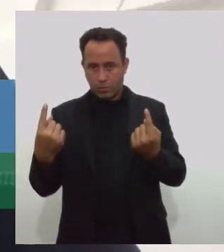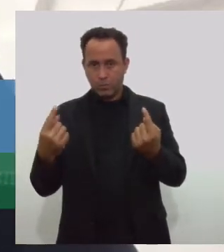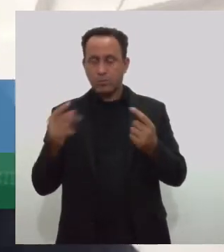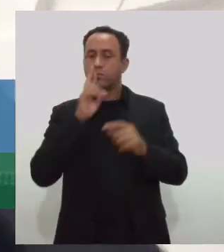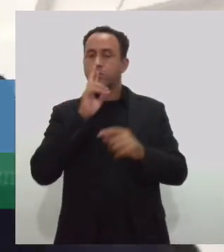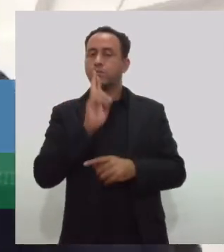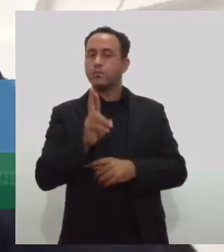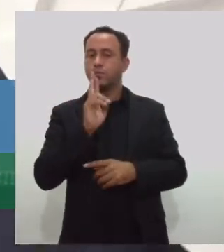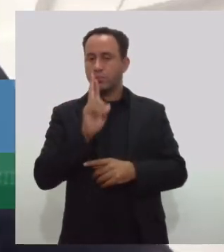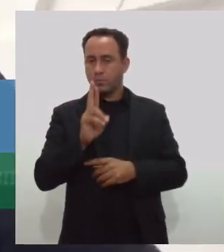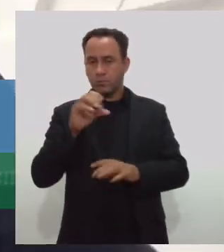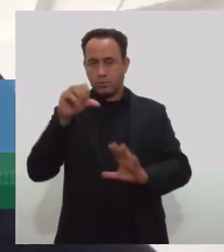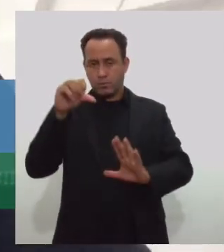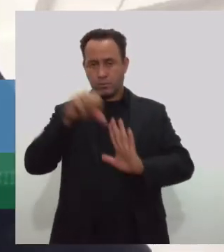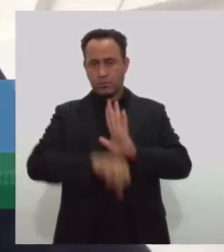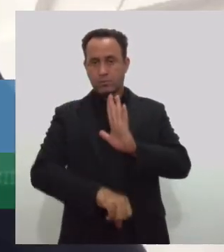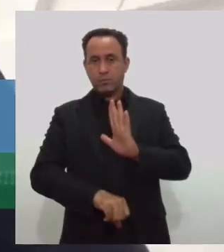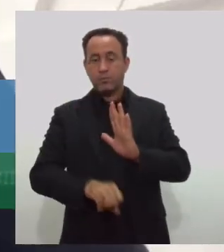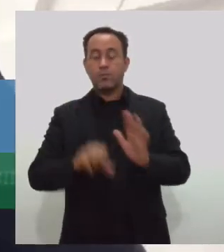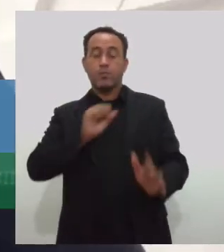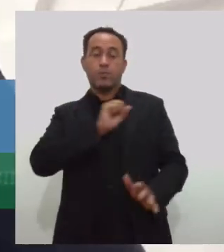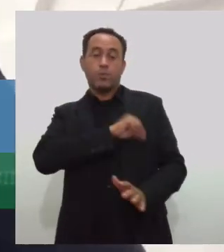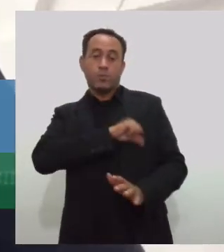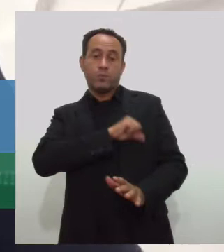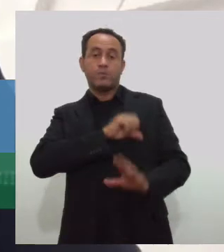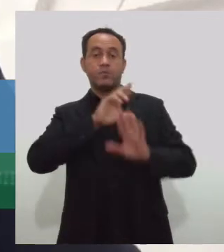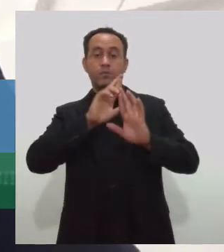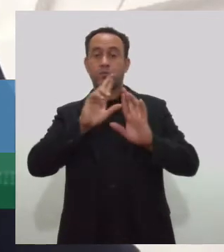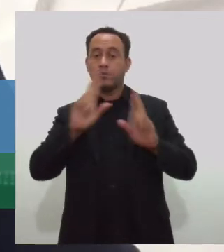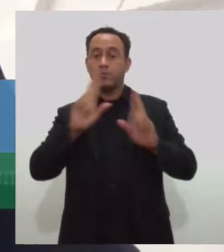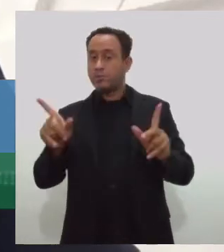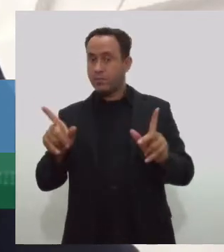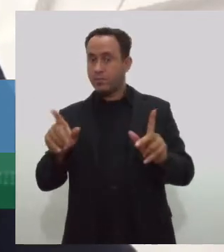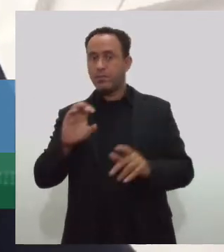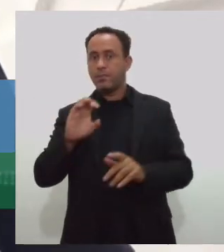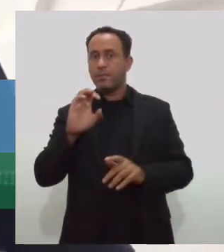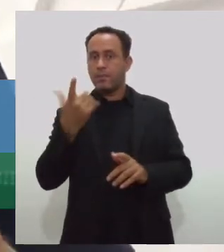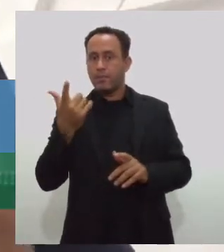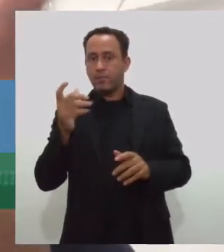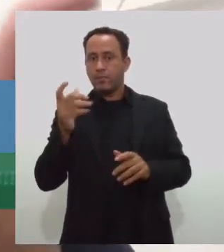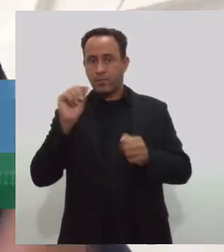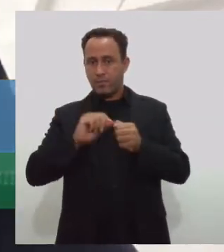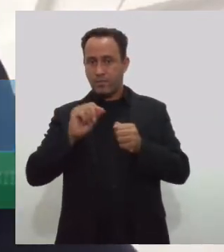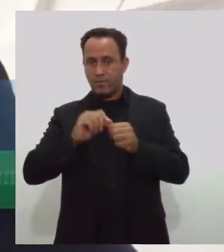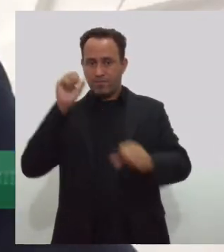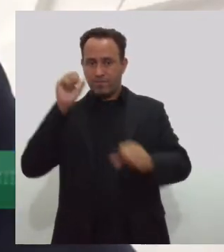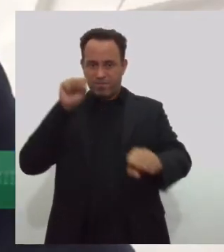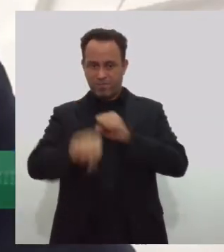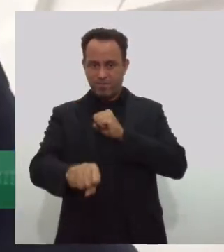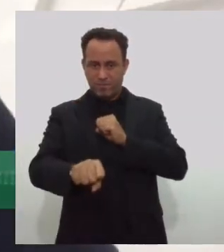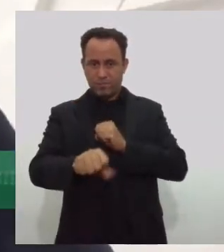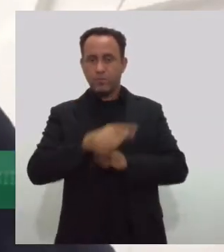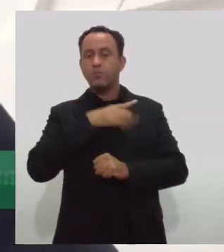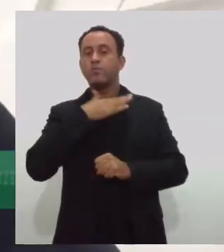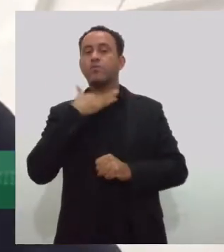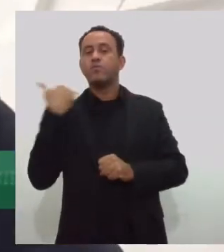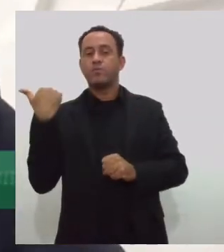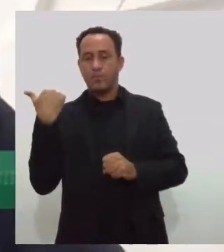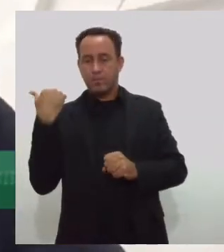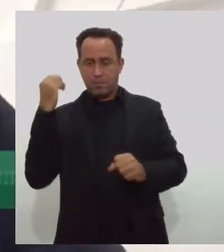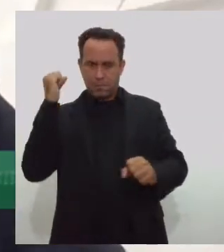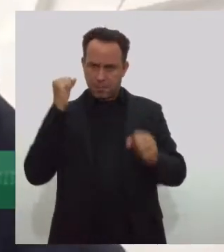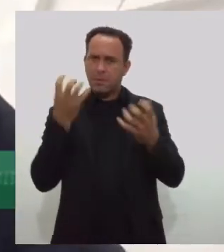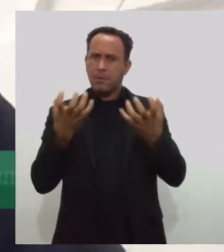homicídio, embora com penas diferentes. Claro que a pena de quem pratica homicídio com intenção deliberada de matar, que é